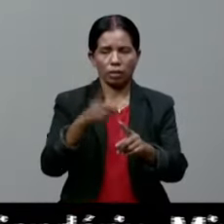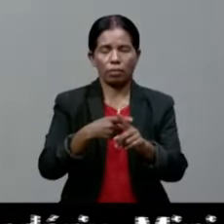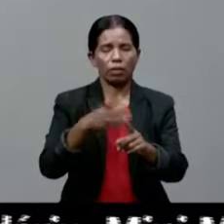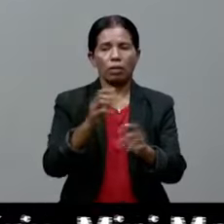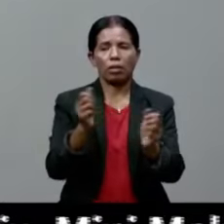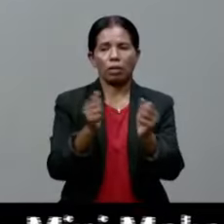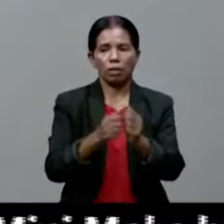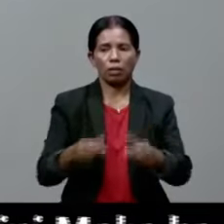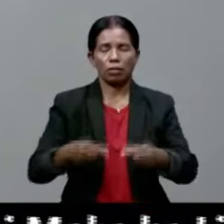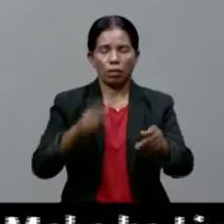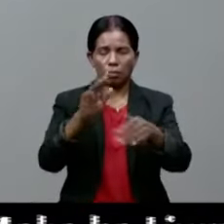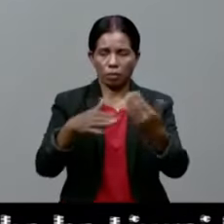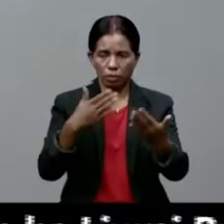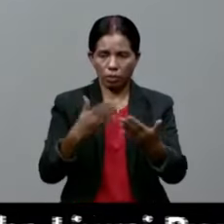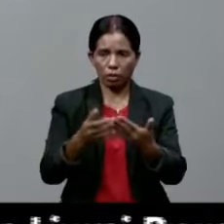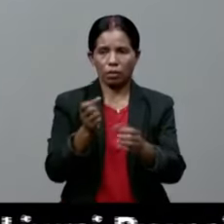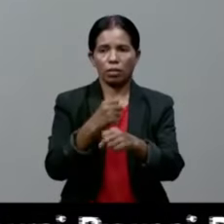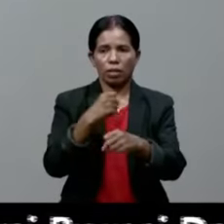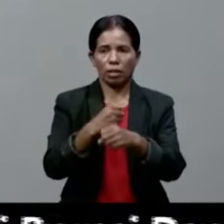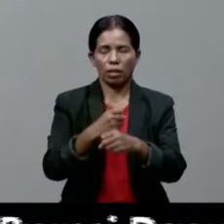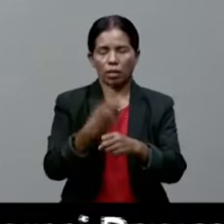intenção entid